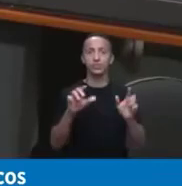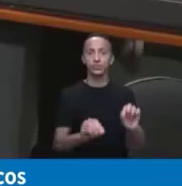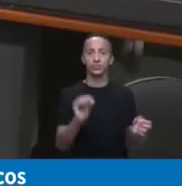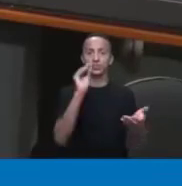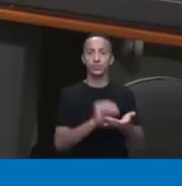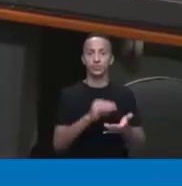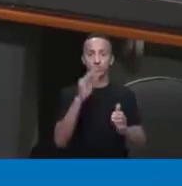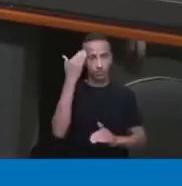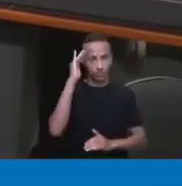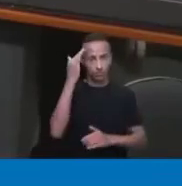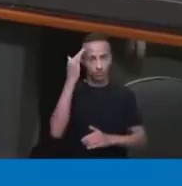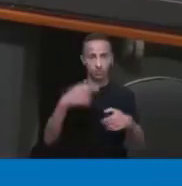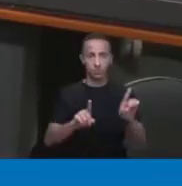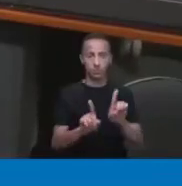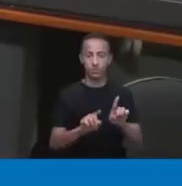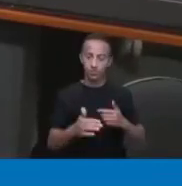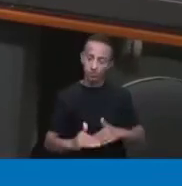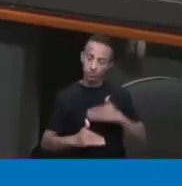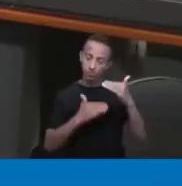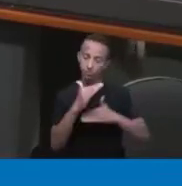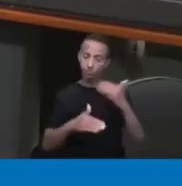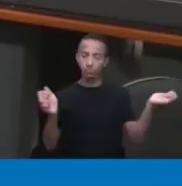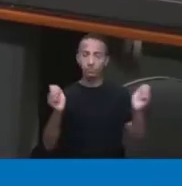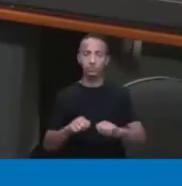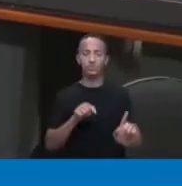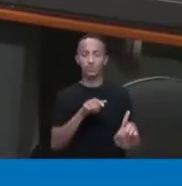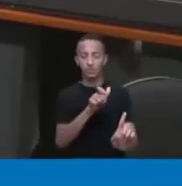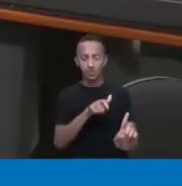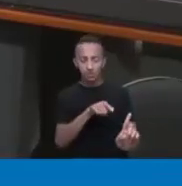incompreensão e a necessidade constante de provar que está doente.